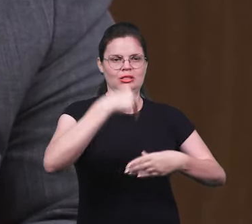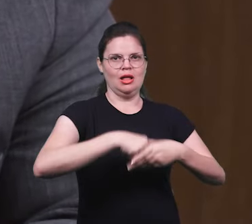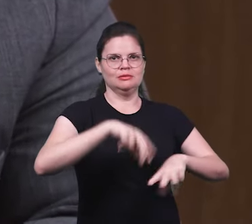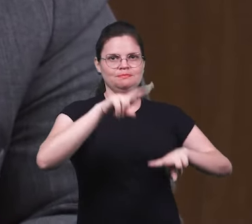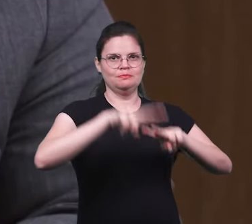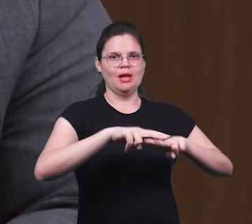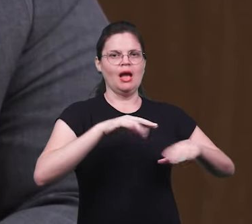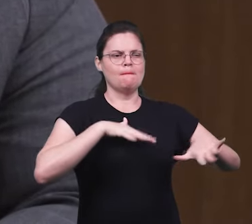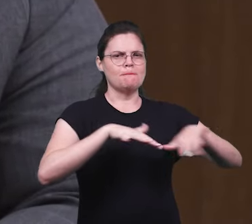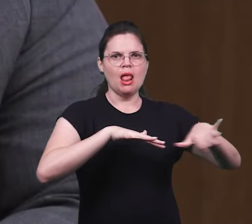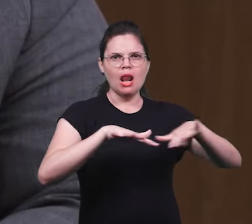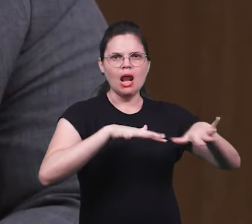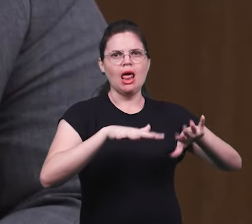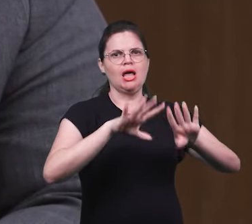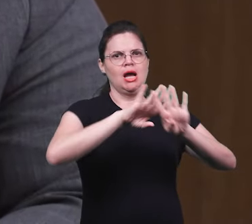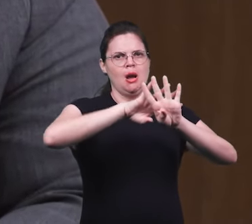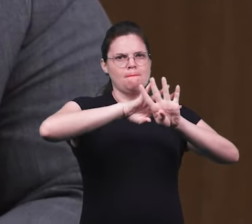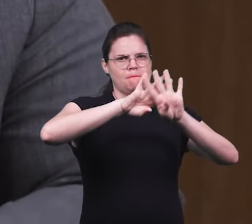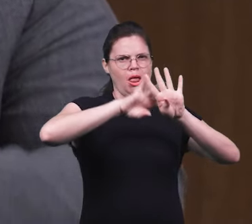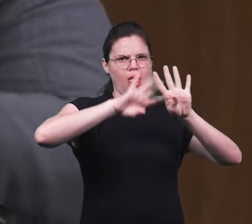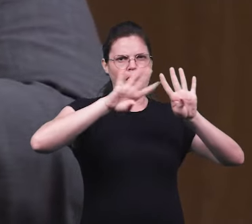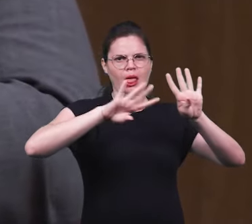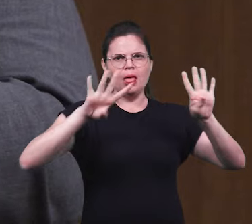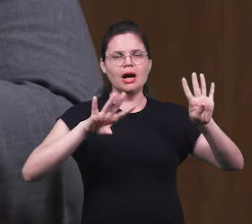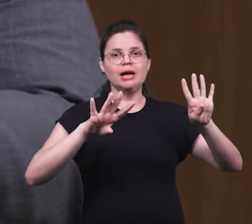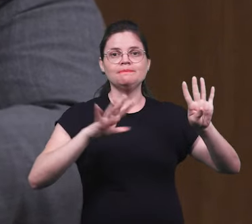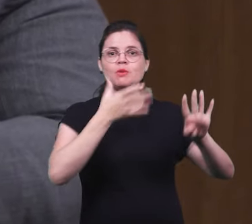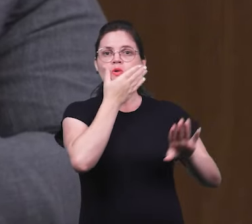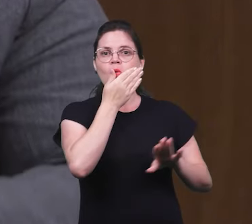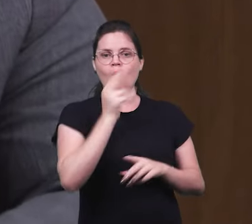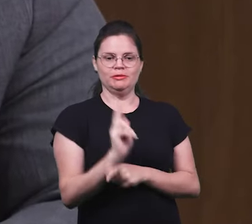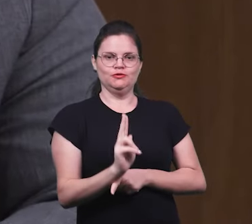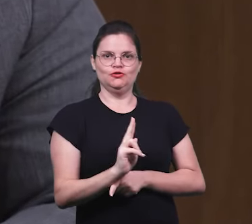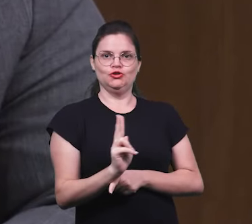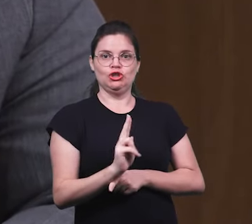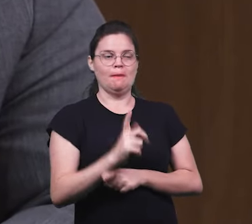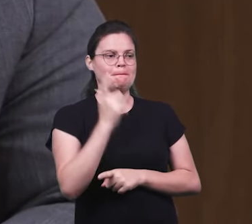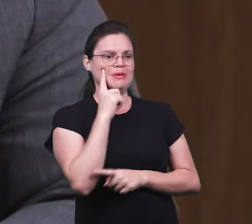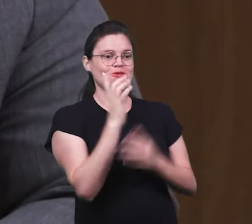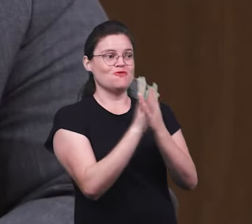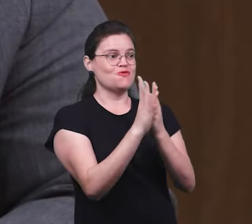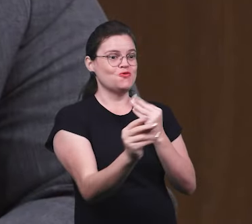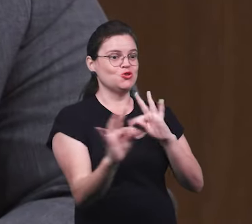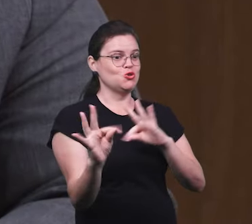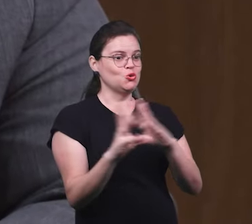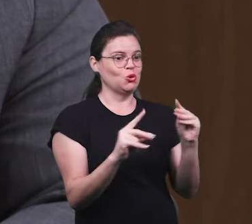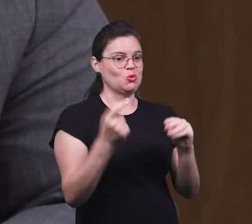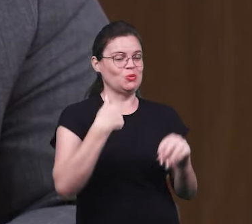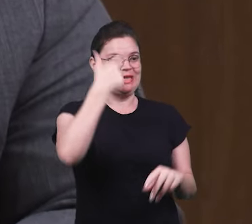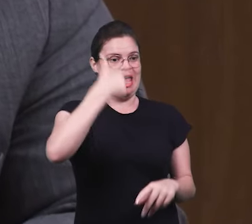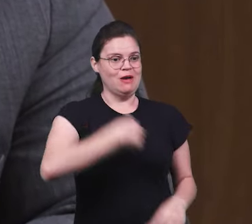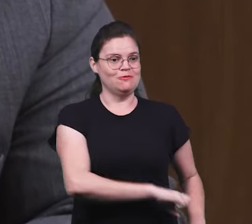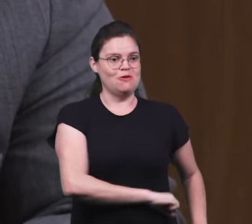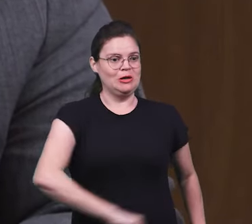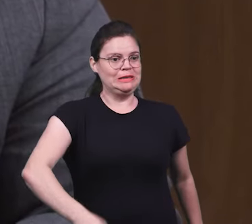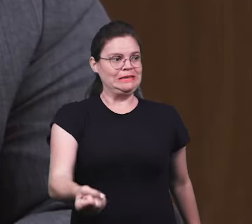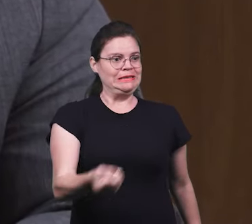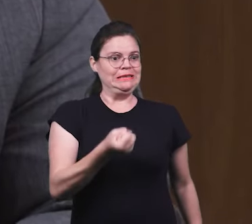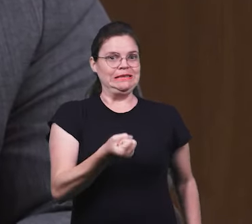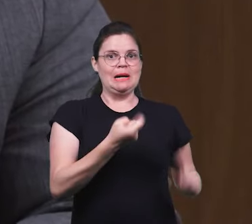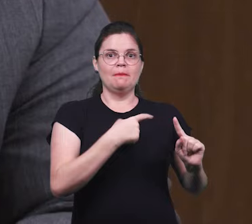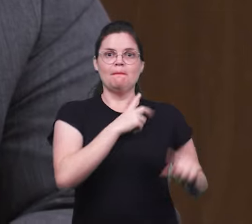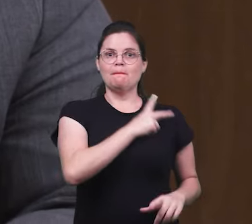estavam, as cadeias são abertas, o carcereiro pensa que todo mundo tinha fugido, mas Paulo deixa claro que ele estava ali, que ninguém